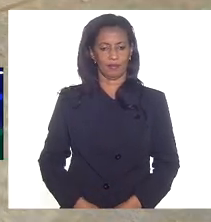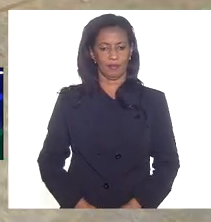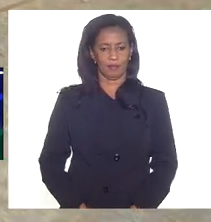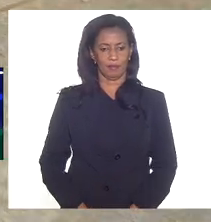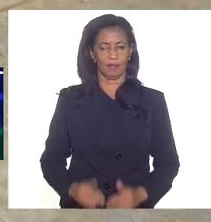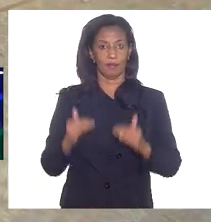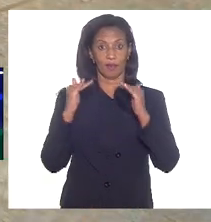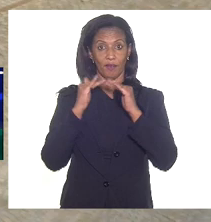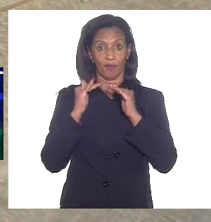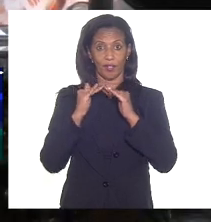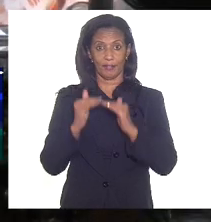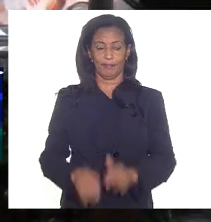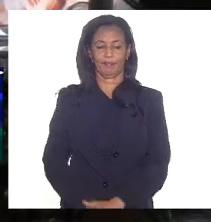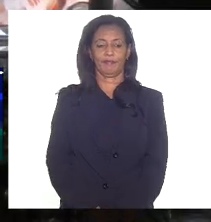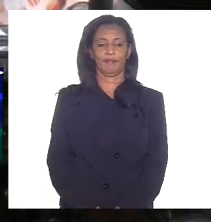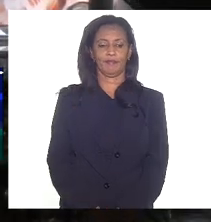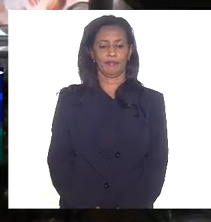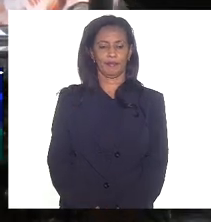Favorável.